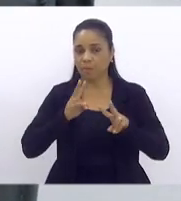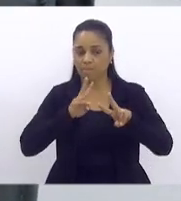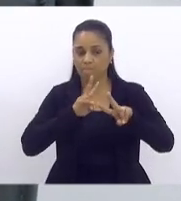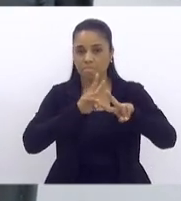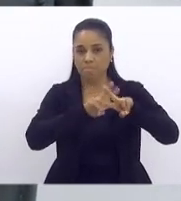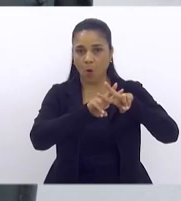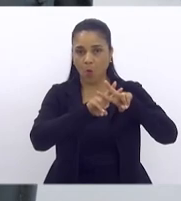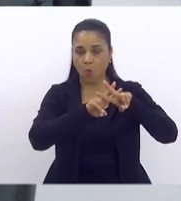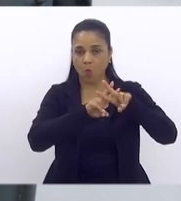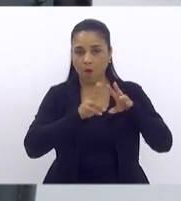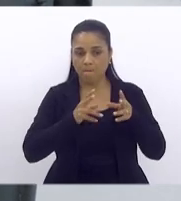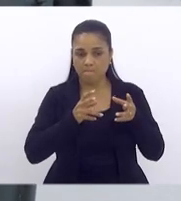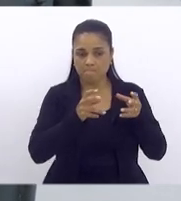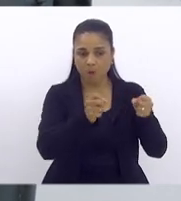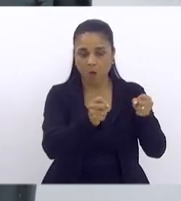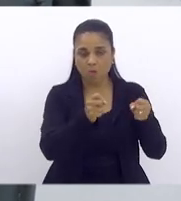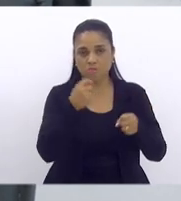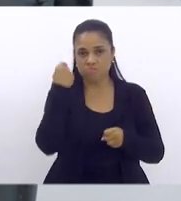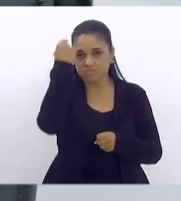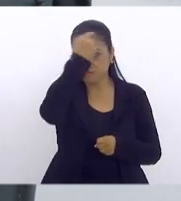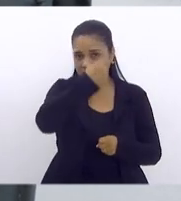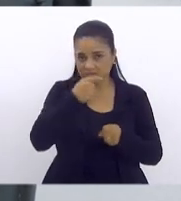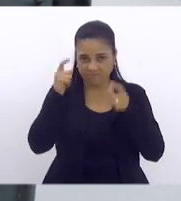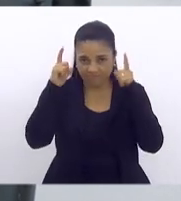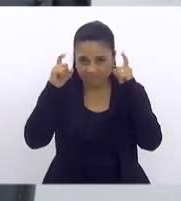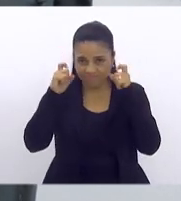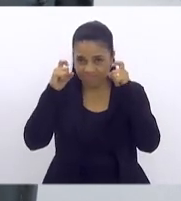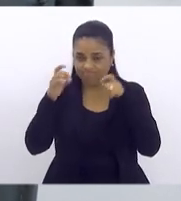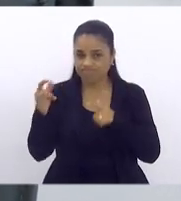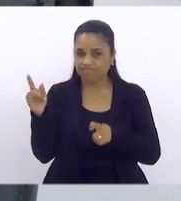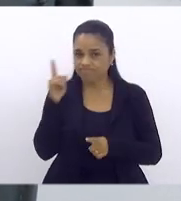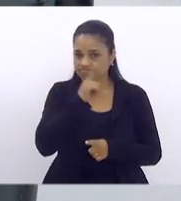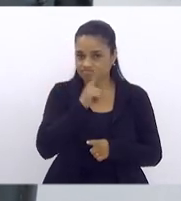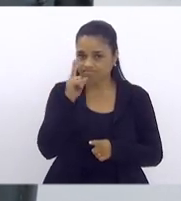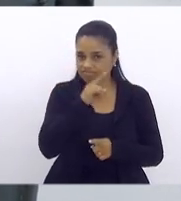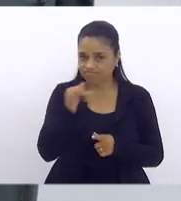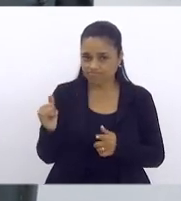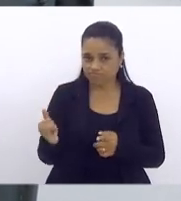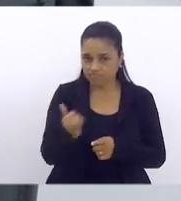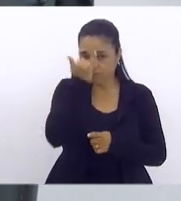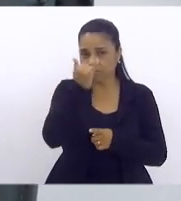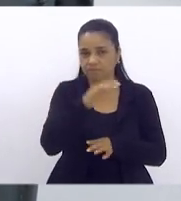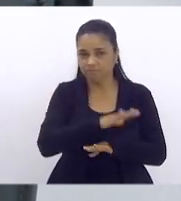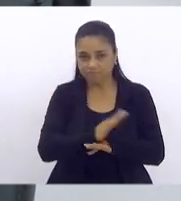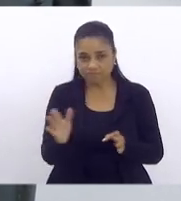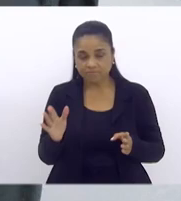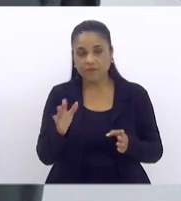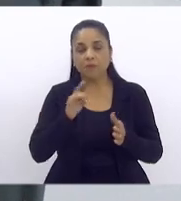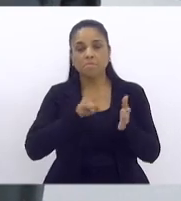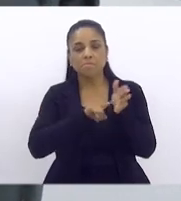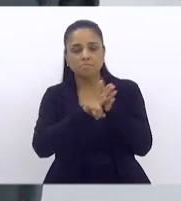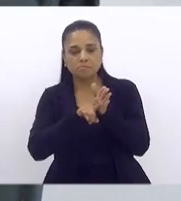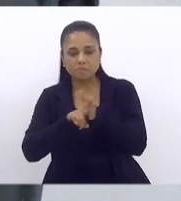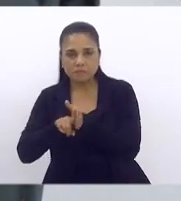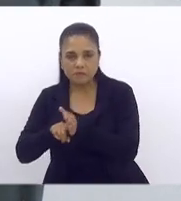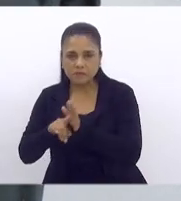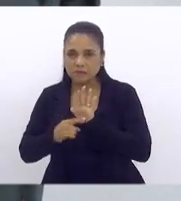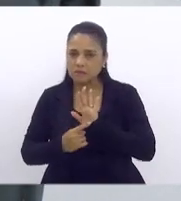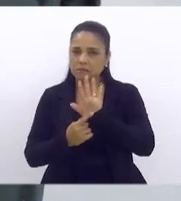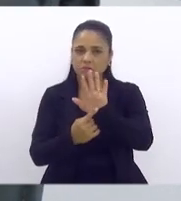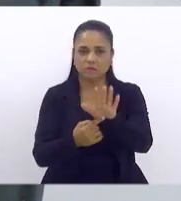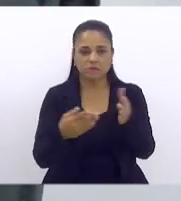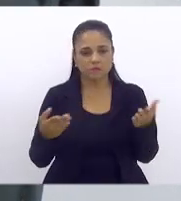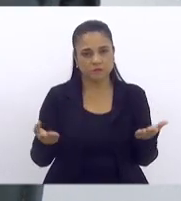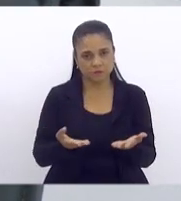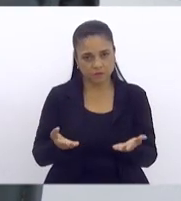prisões por reconhecimento fotográfico equivocado. Essa é uma pesquisa já apresentada no âmbito